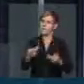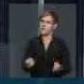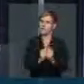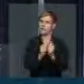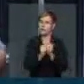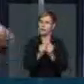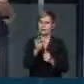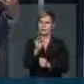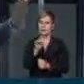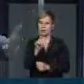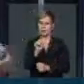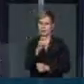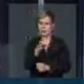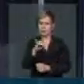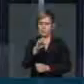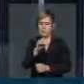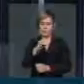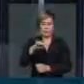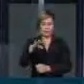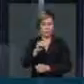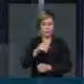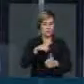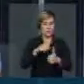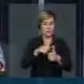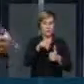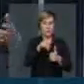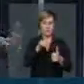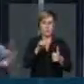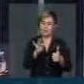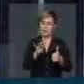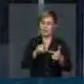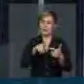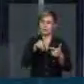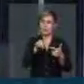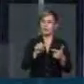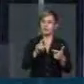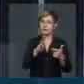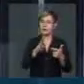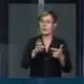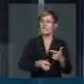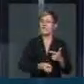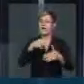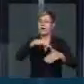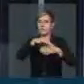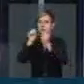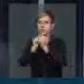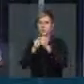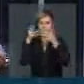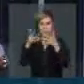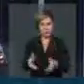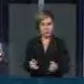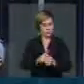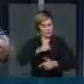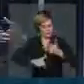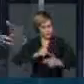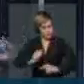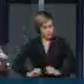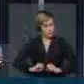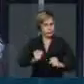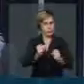com o Flávio Dino, o PDT, o PSB e diversas outras lideranças, estão lá, senhor presidente, trabalhando